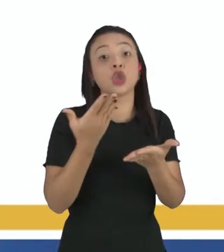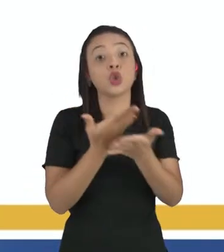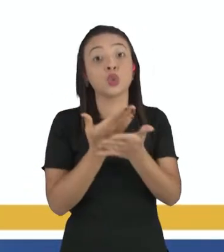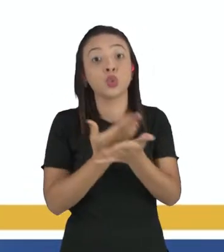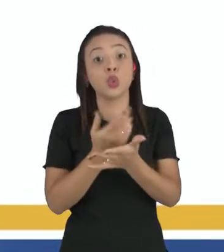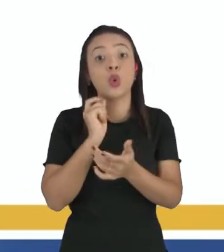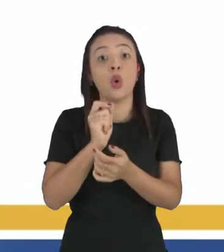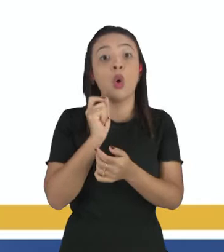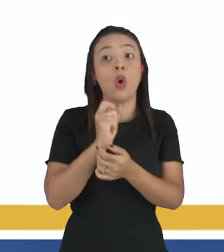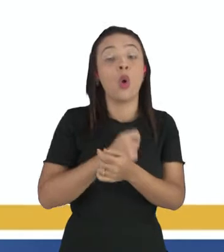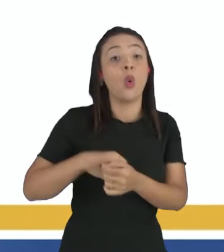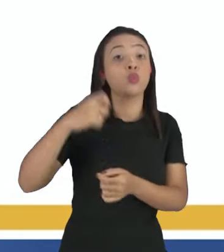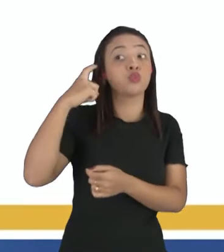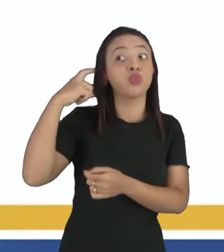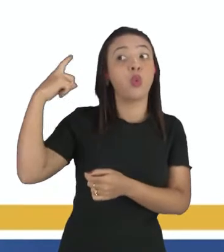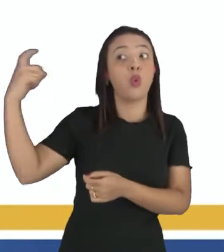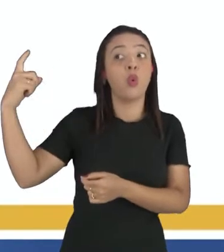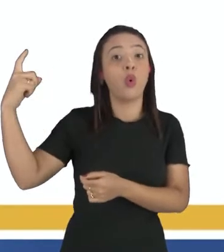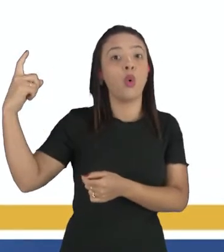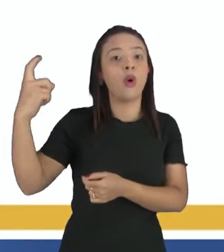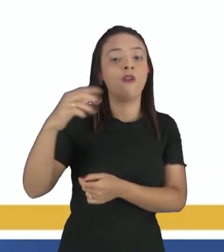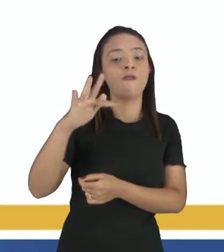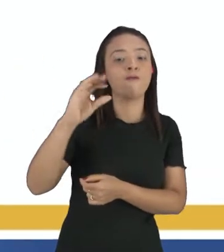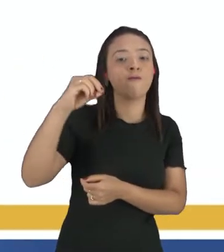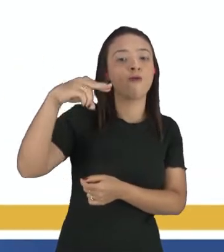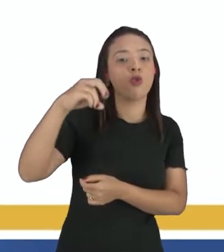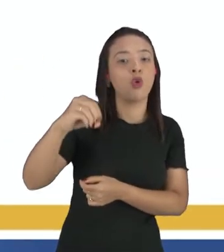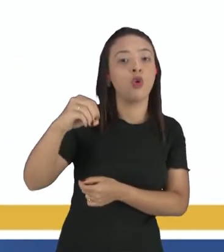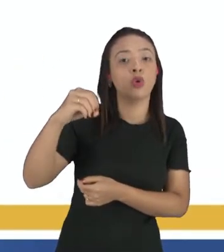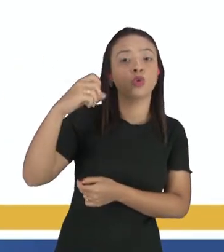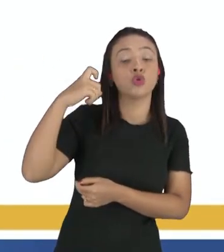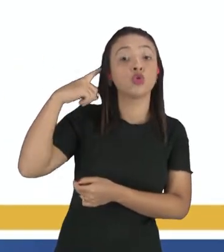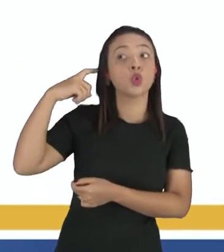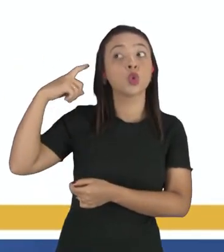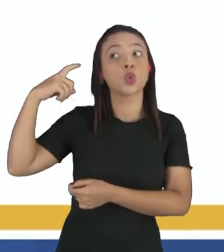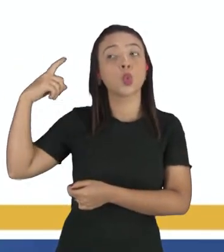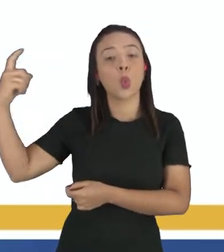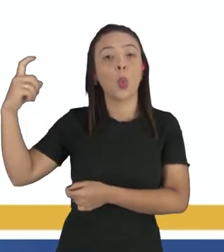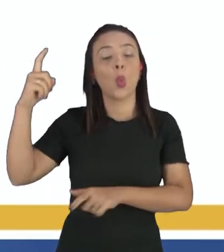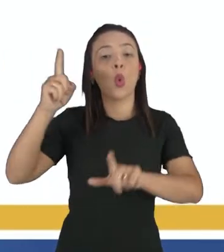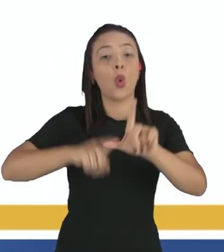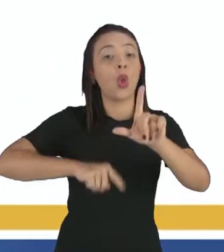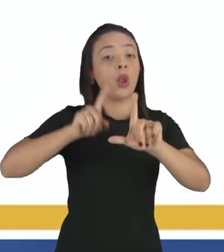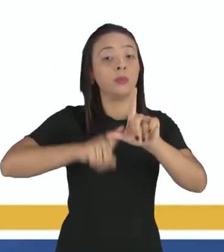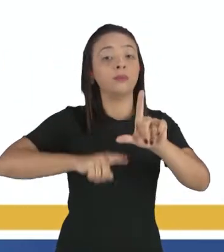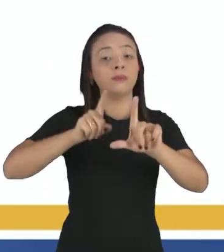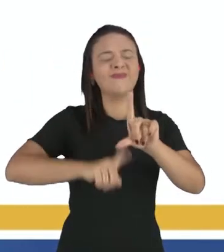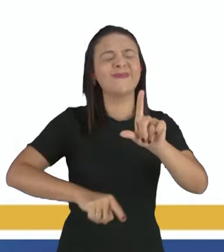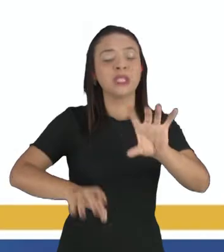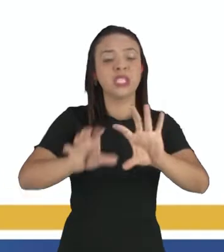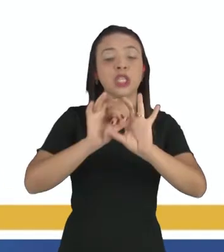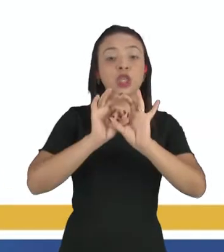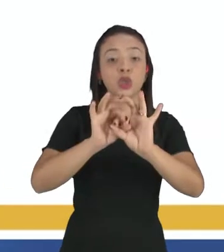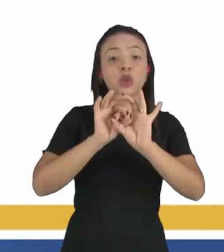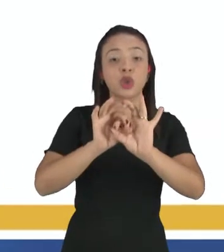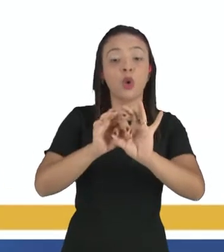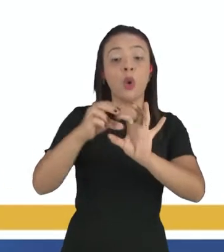das letras, tá? Ó, fono tem a ver com som, ok? E se junta com